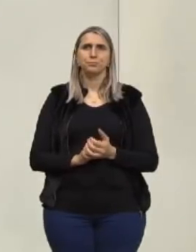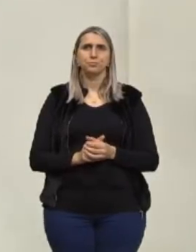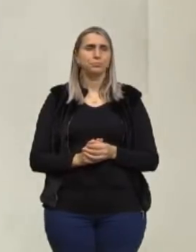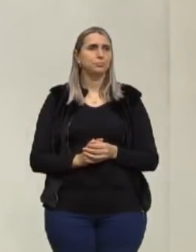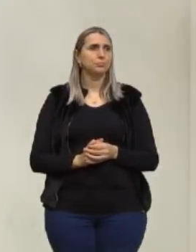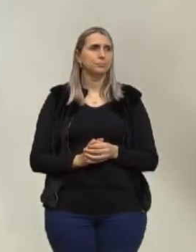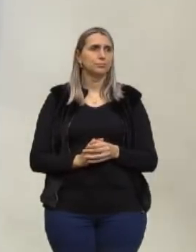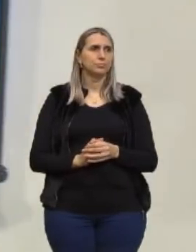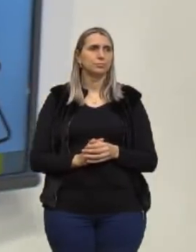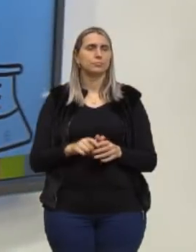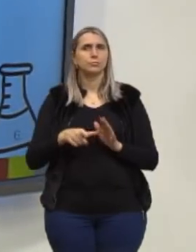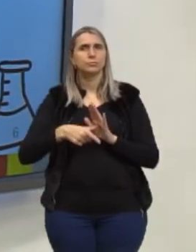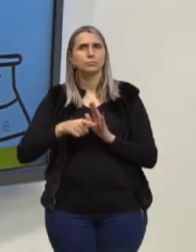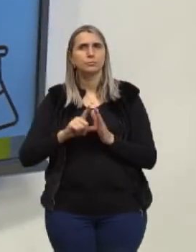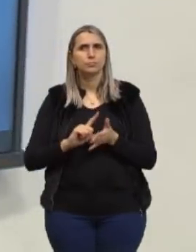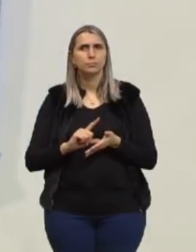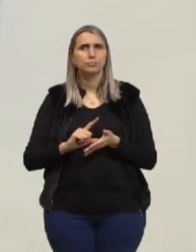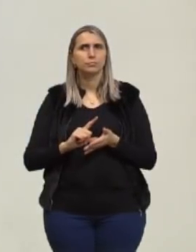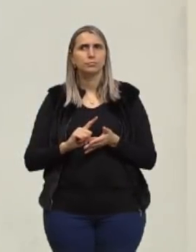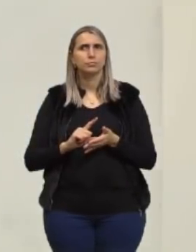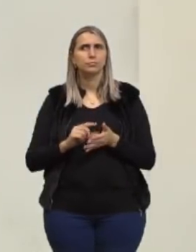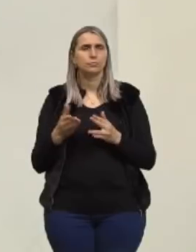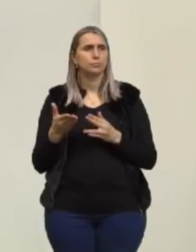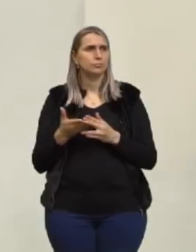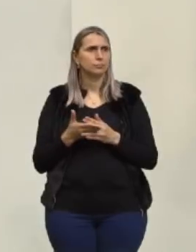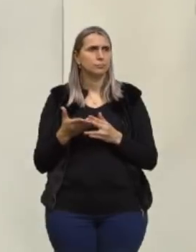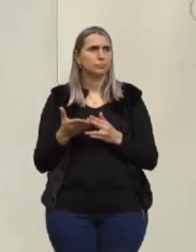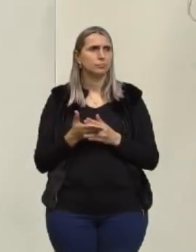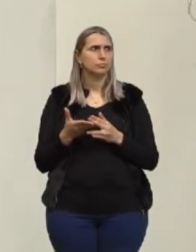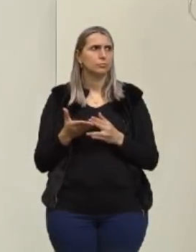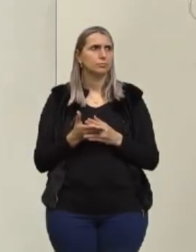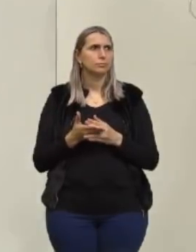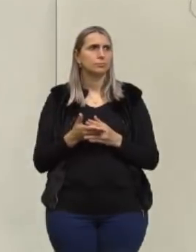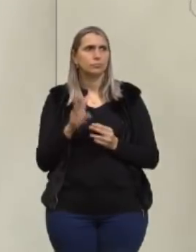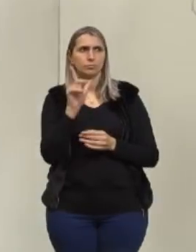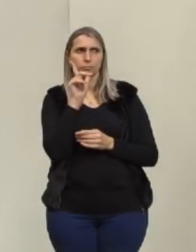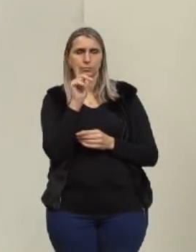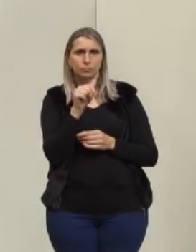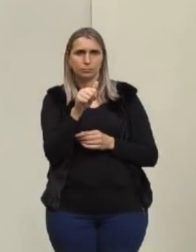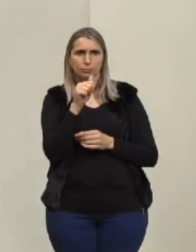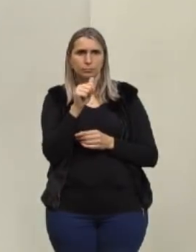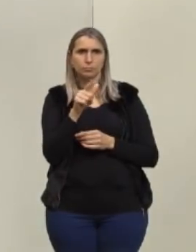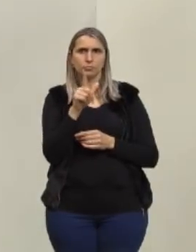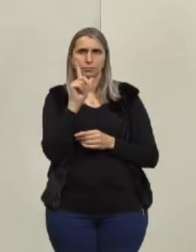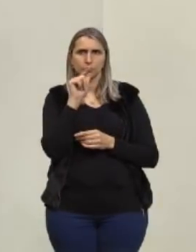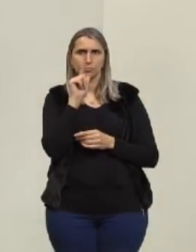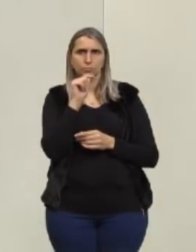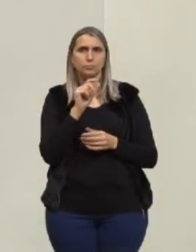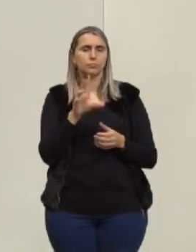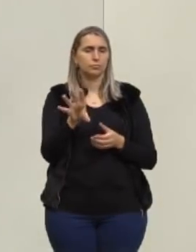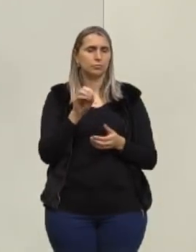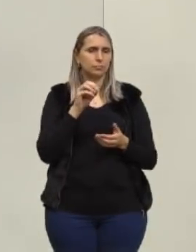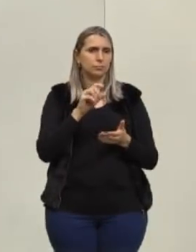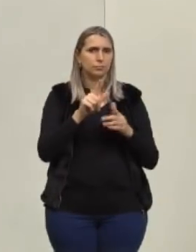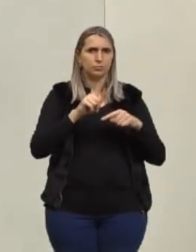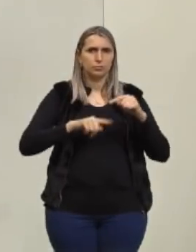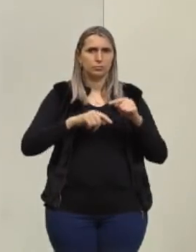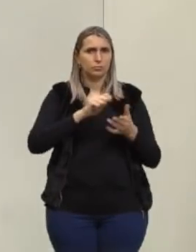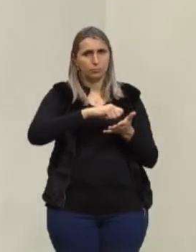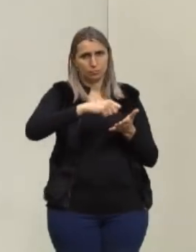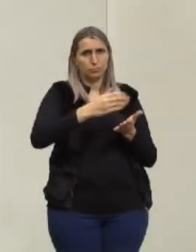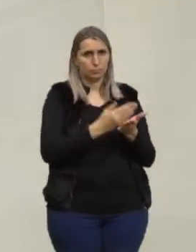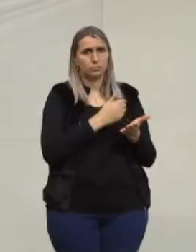pessoal antes de passar vamos dar um intervalinho tá toma uma águinha pega e material para lutar e a gente já